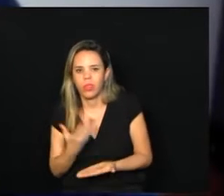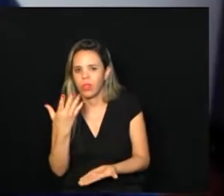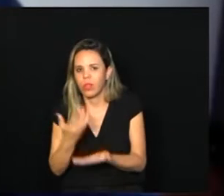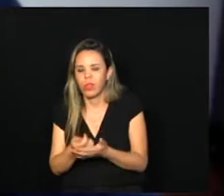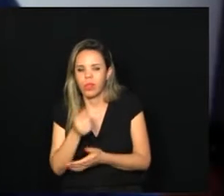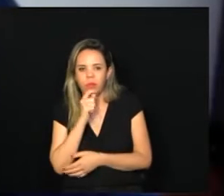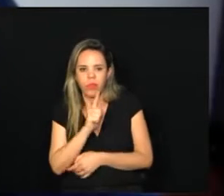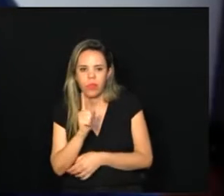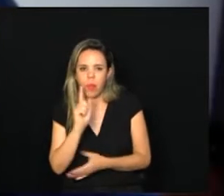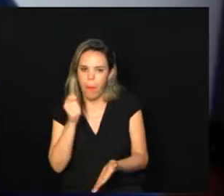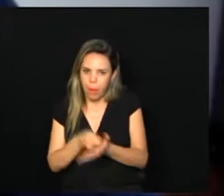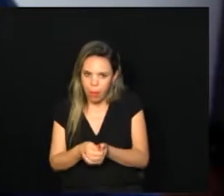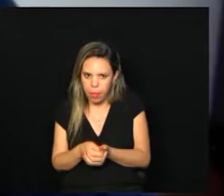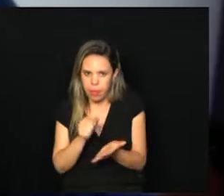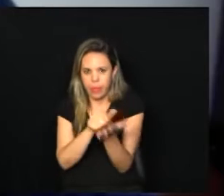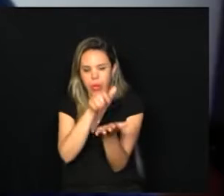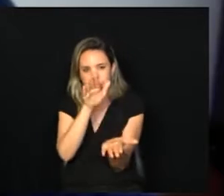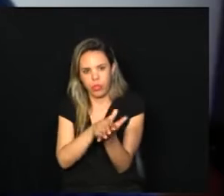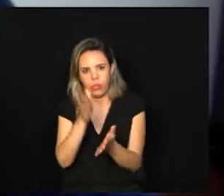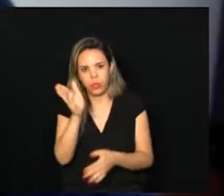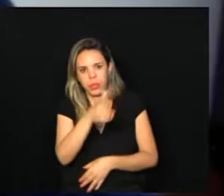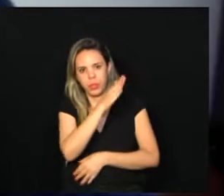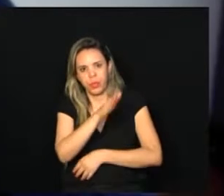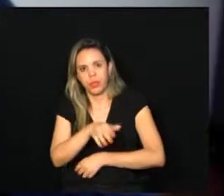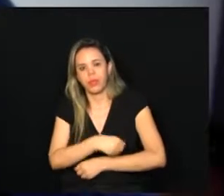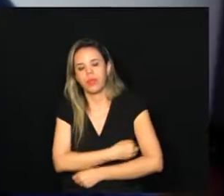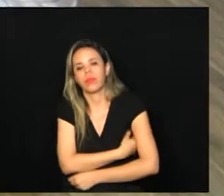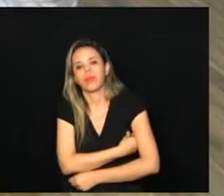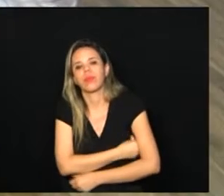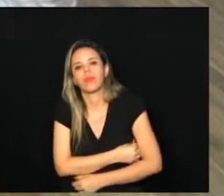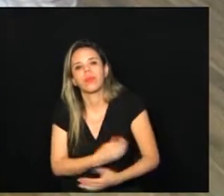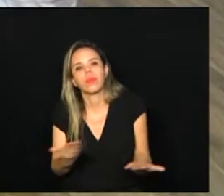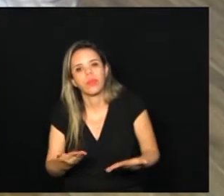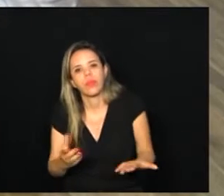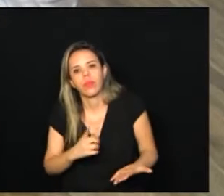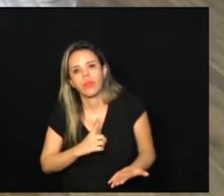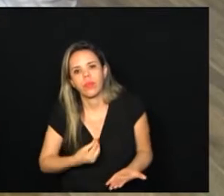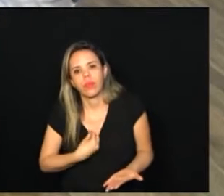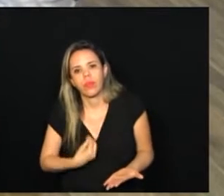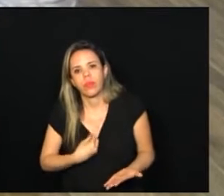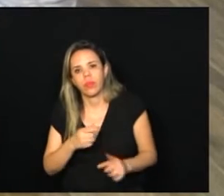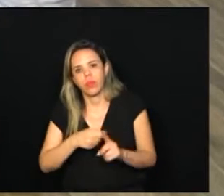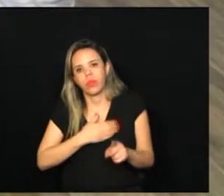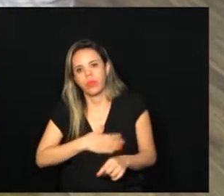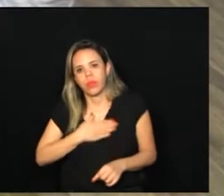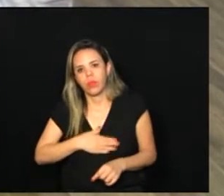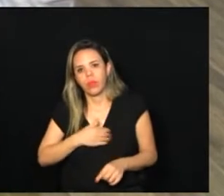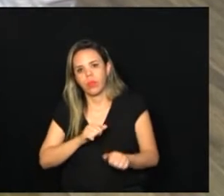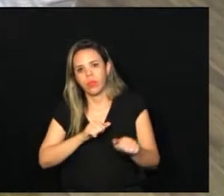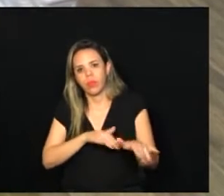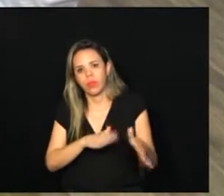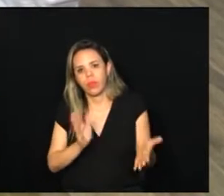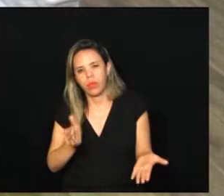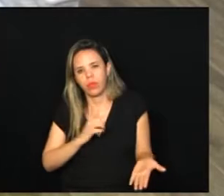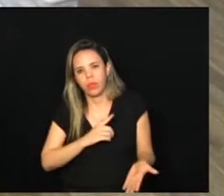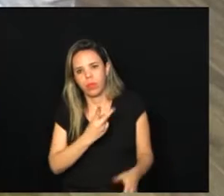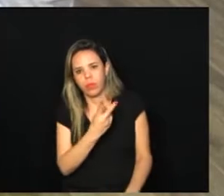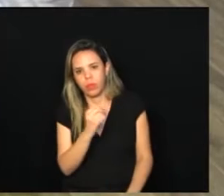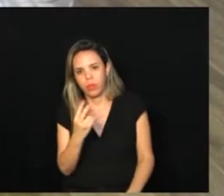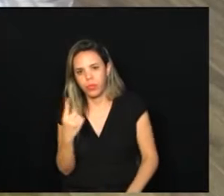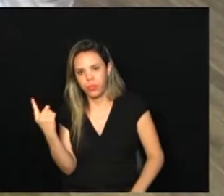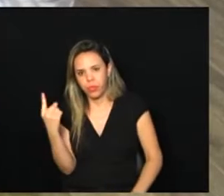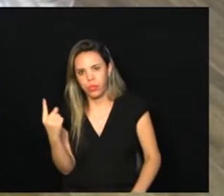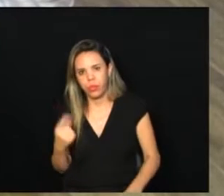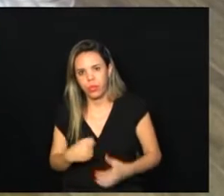quem recebeu e não pagou, as multas serão canceladas. Agora nós estamos em agosto para setembro já de